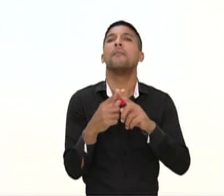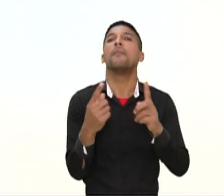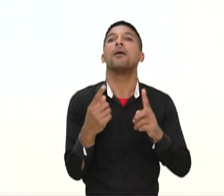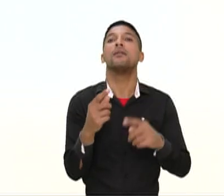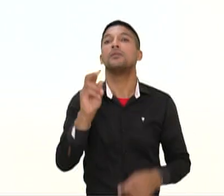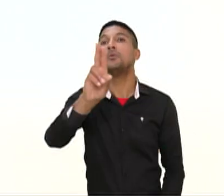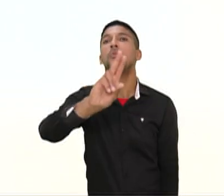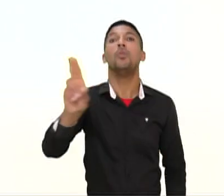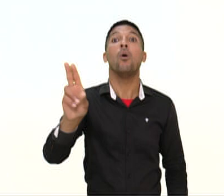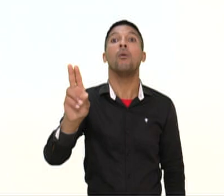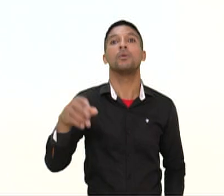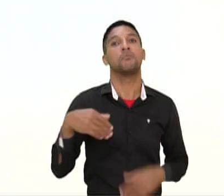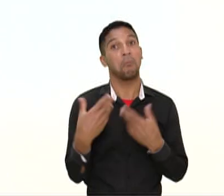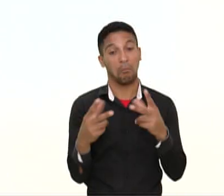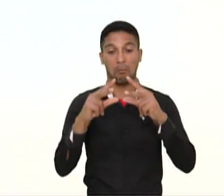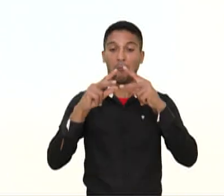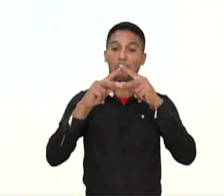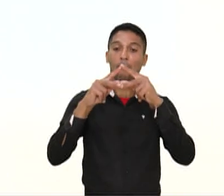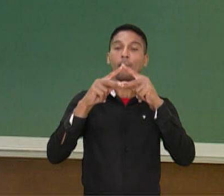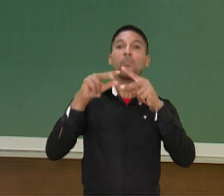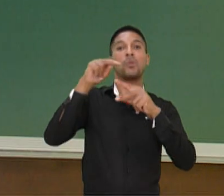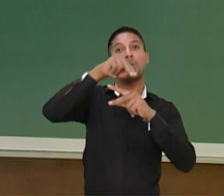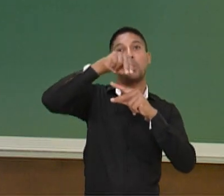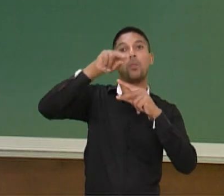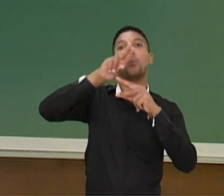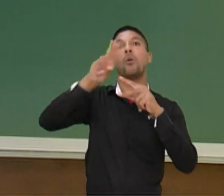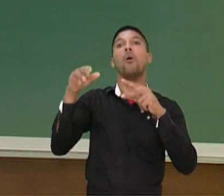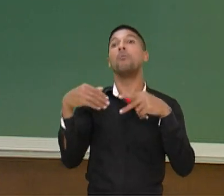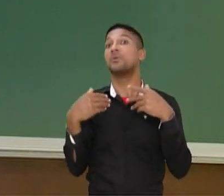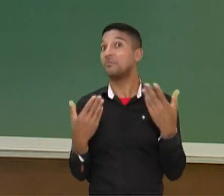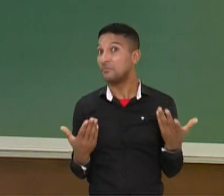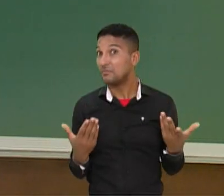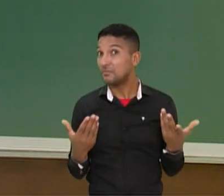Aqui está escrito hexágono. Se tiver 6 lados, a opção é essa.